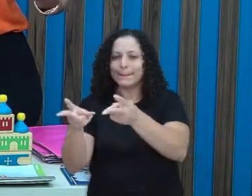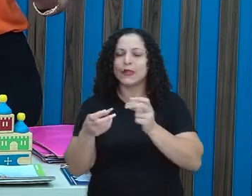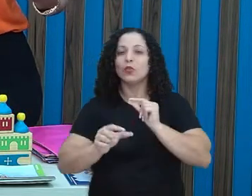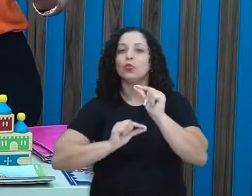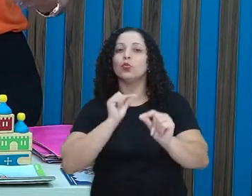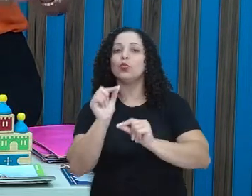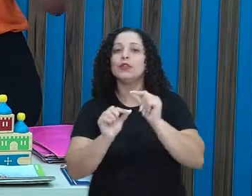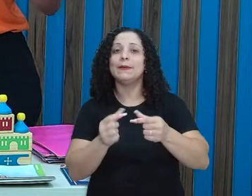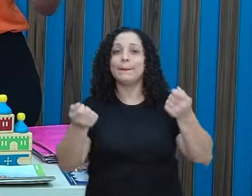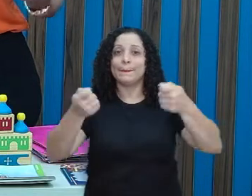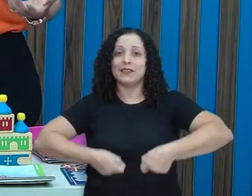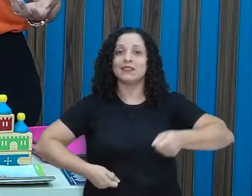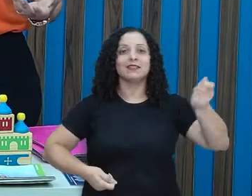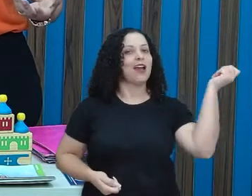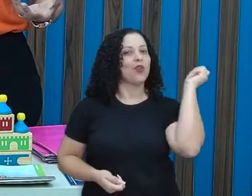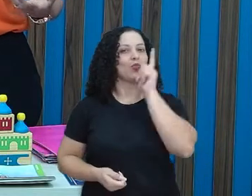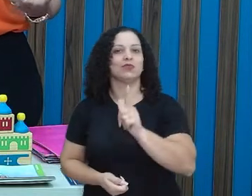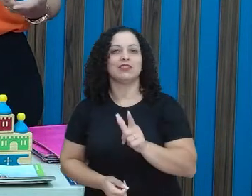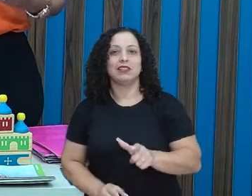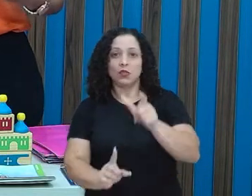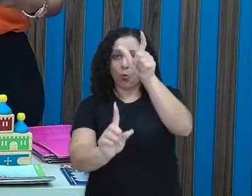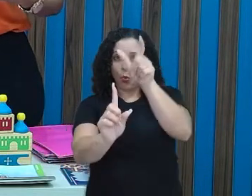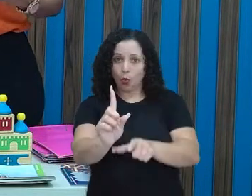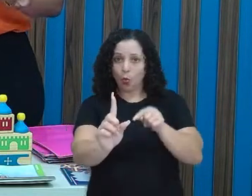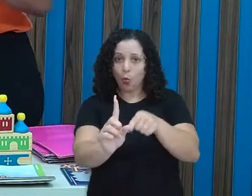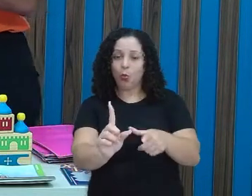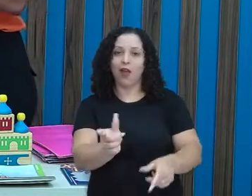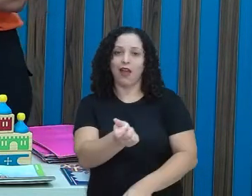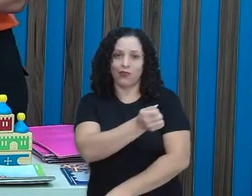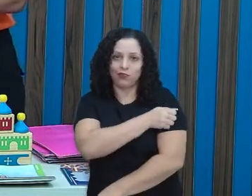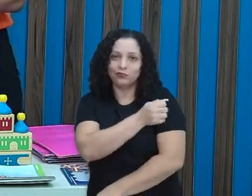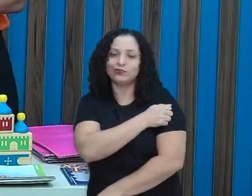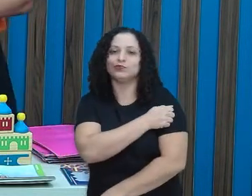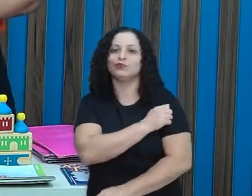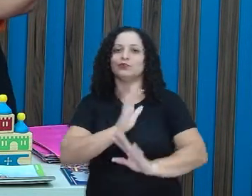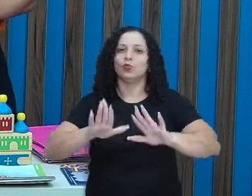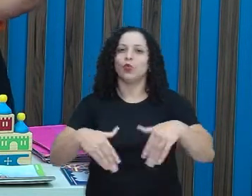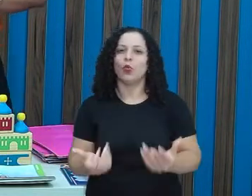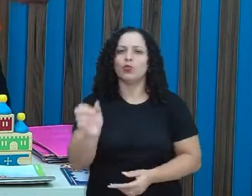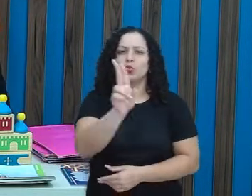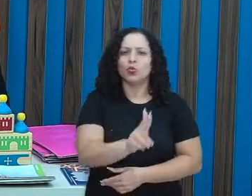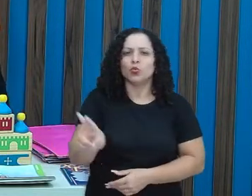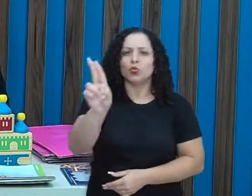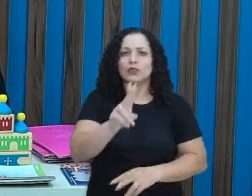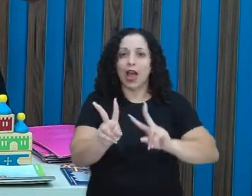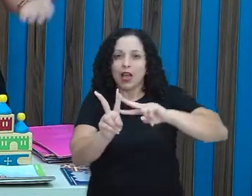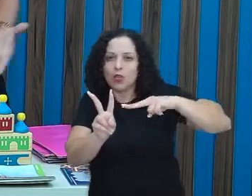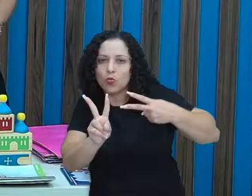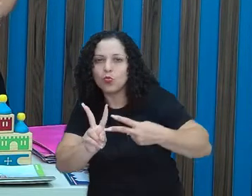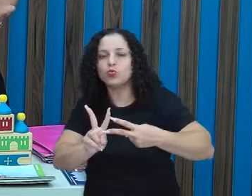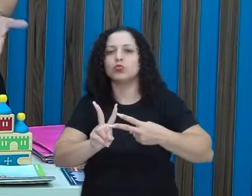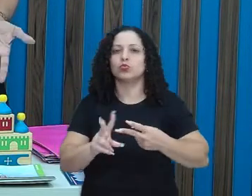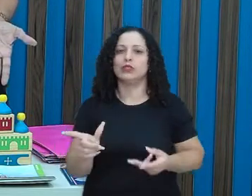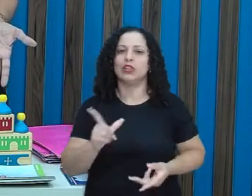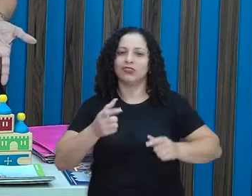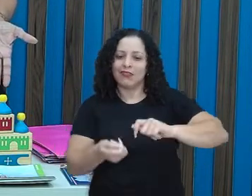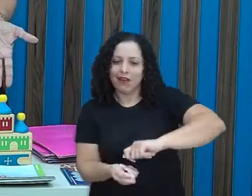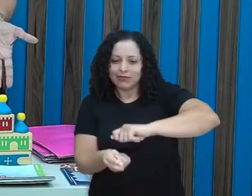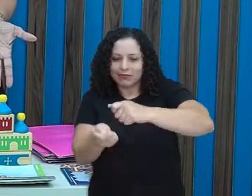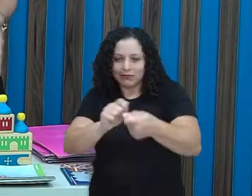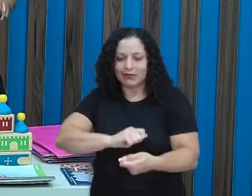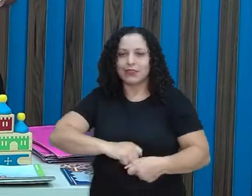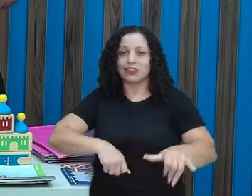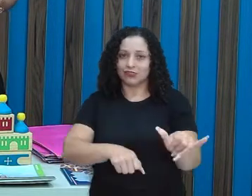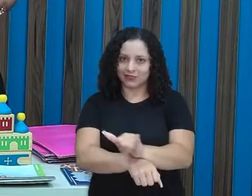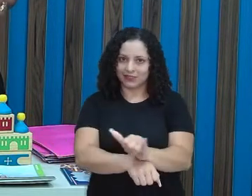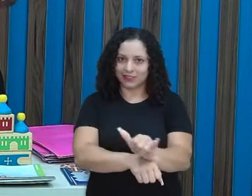precisa alcançar com aquele estudante quando a gente seleciona um recurso e a gente constrói toda aquela